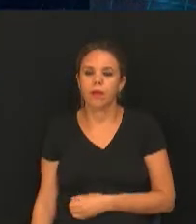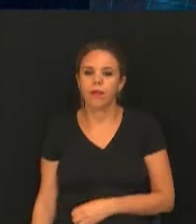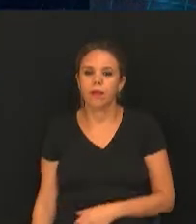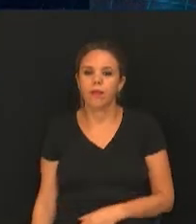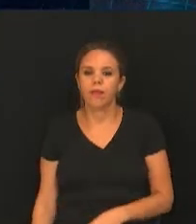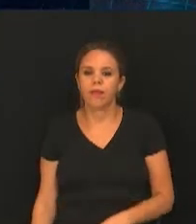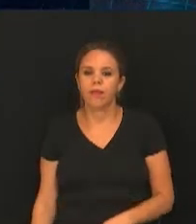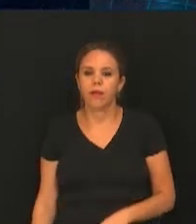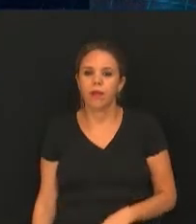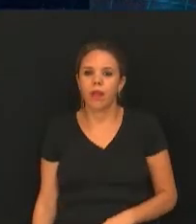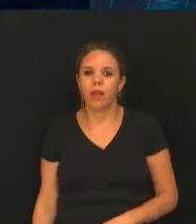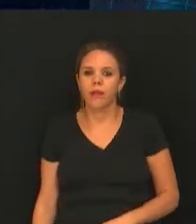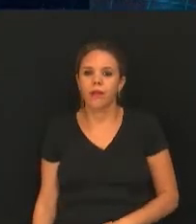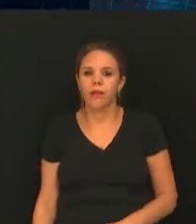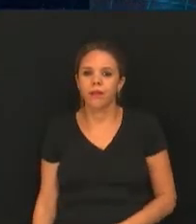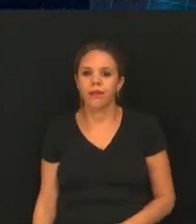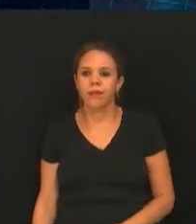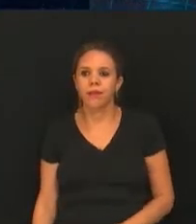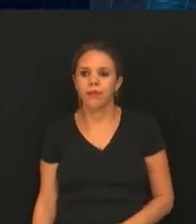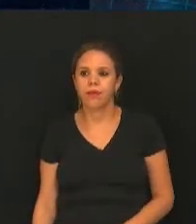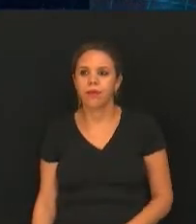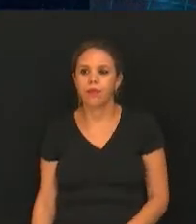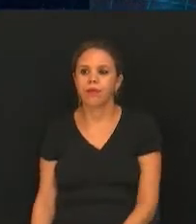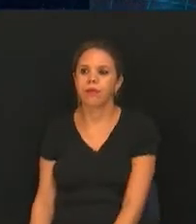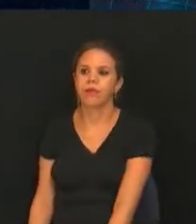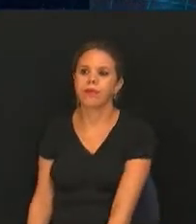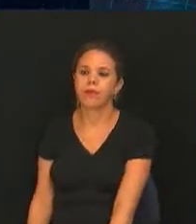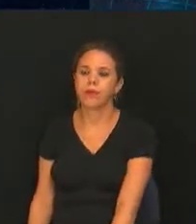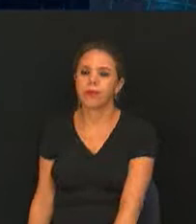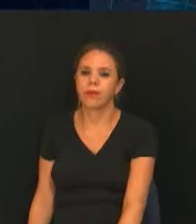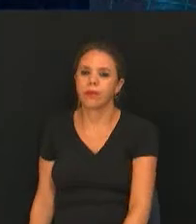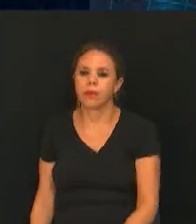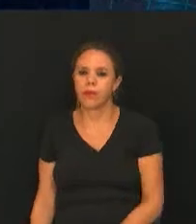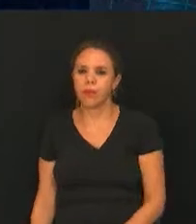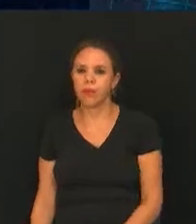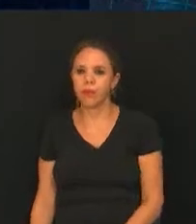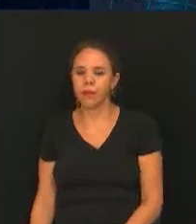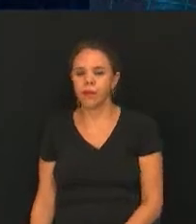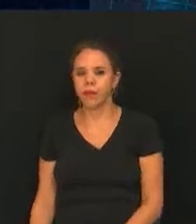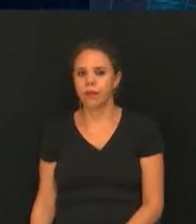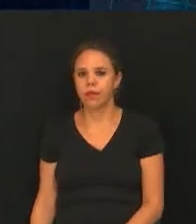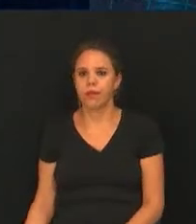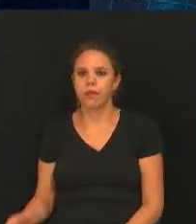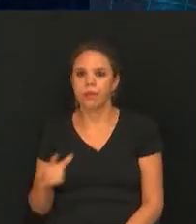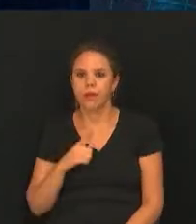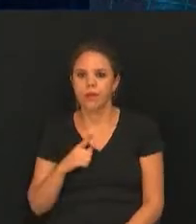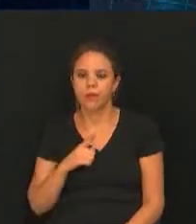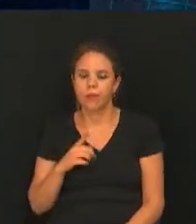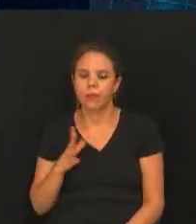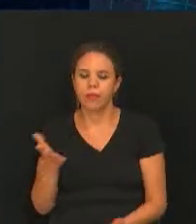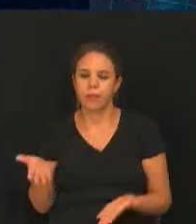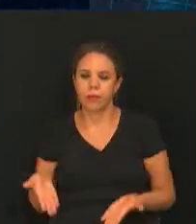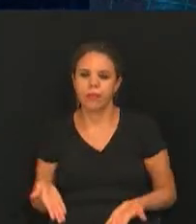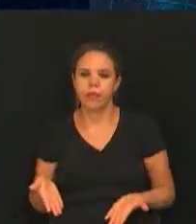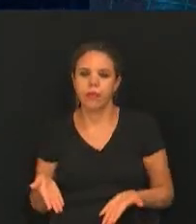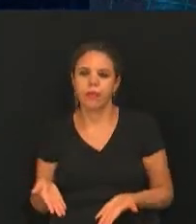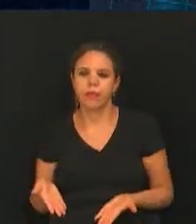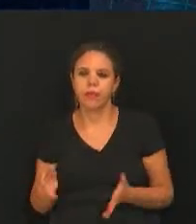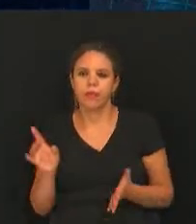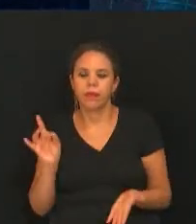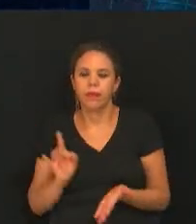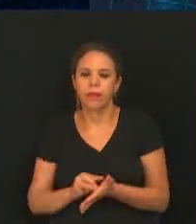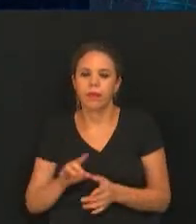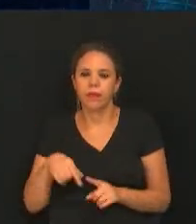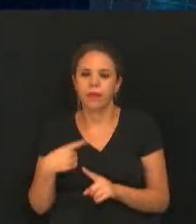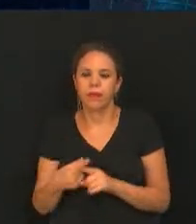registrou 4.872 óbitos desde o início da pandemia. A gente teve aqui na cidade a confirmação de mais